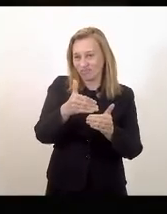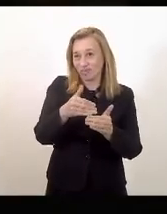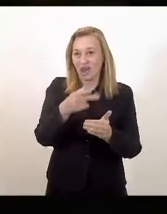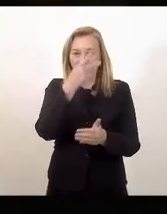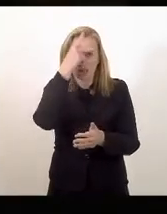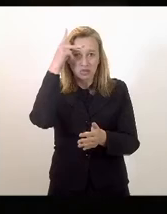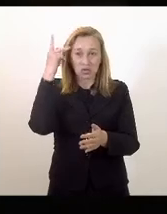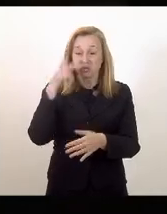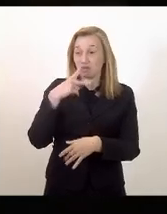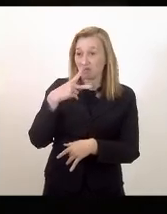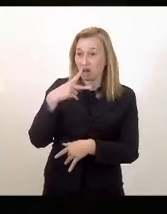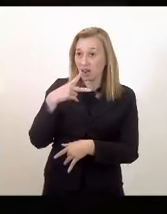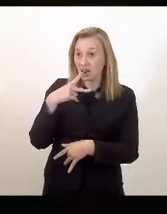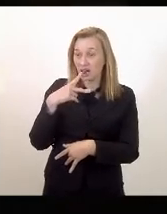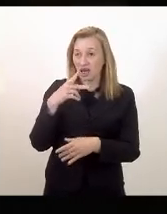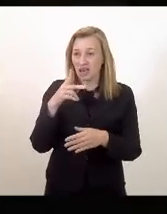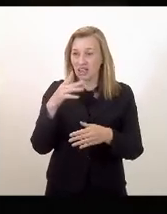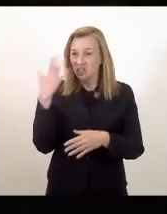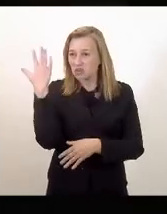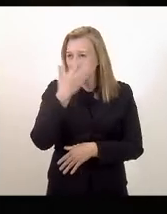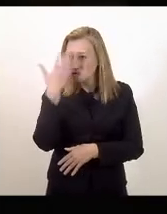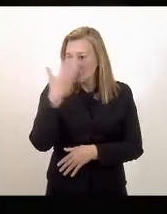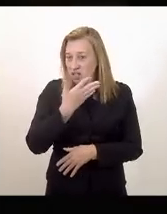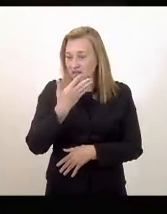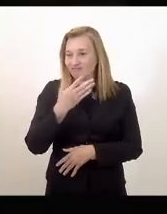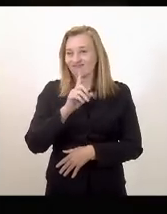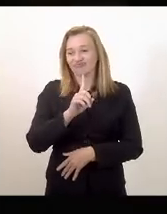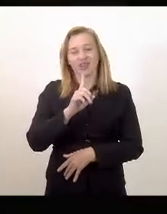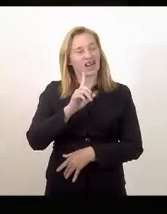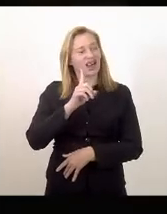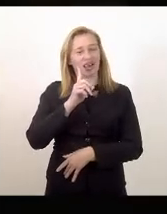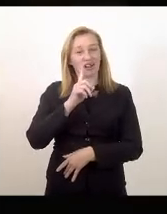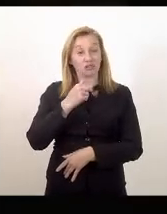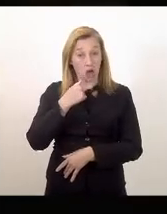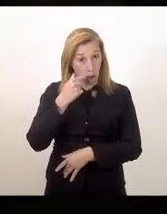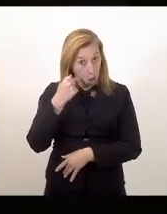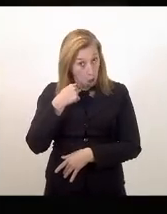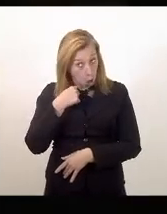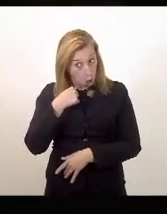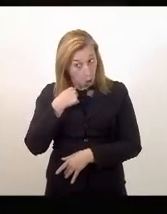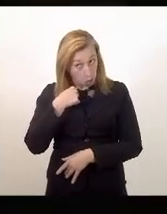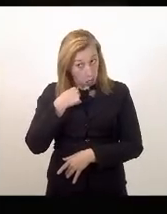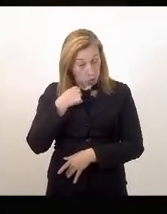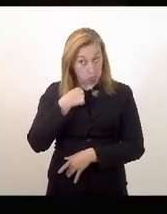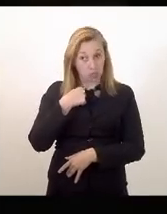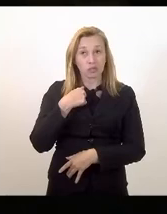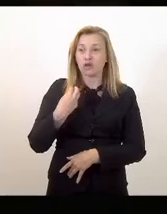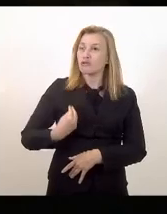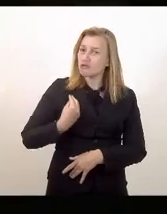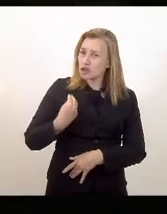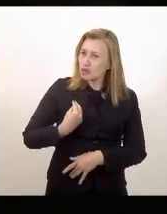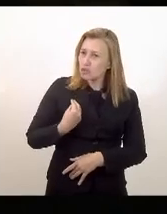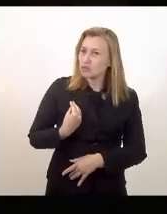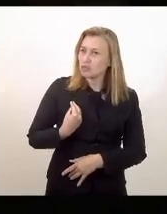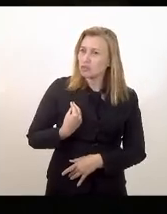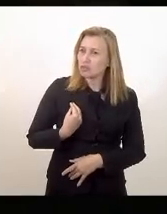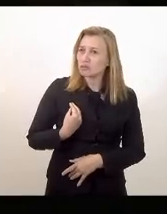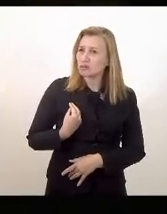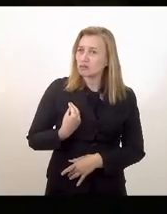dizem, capital é invisível, não é invisível, não. Eu, por exemplo, vivo atualmente